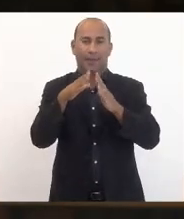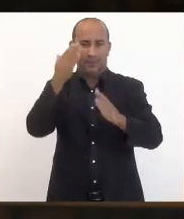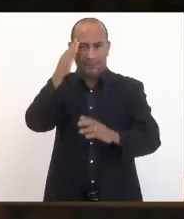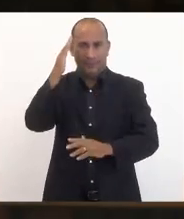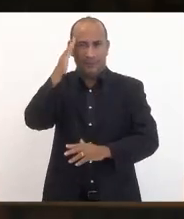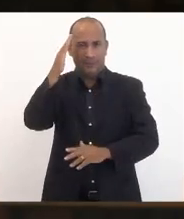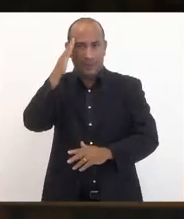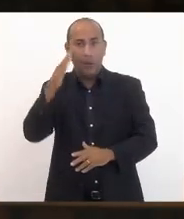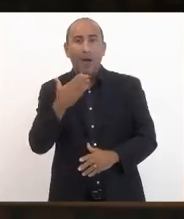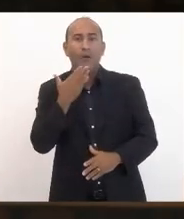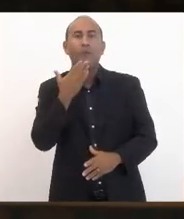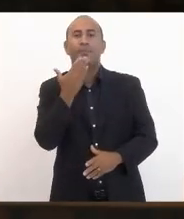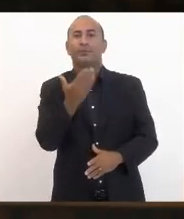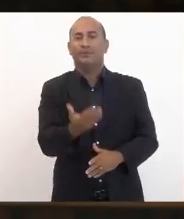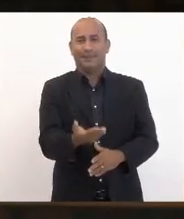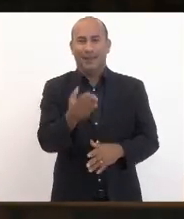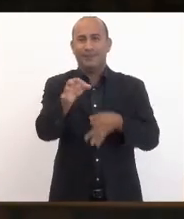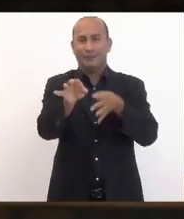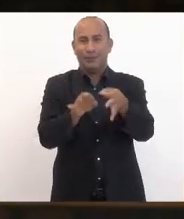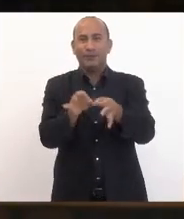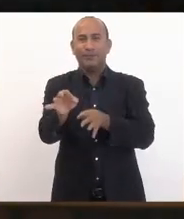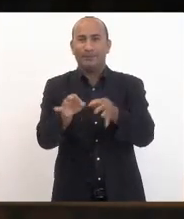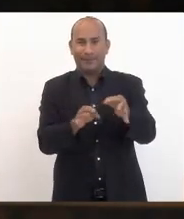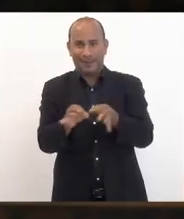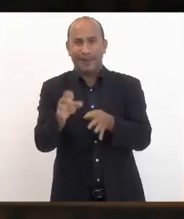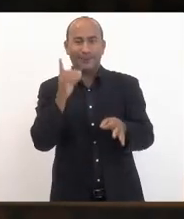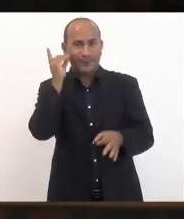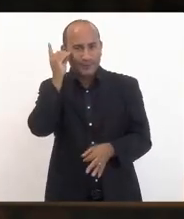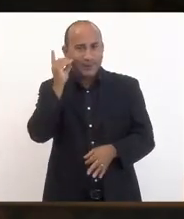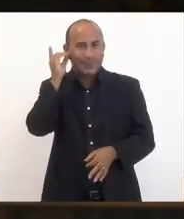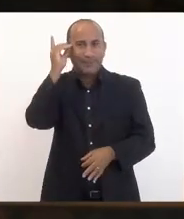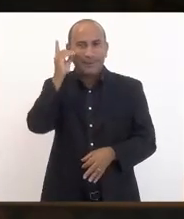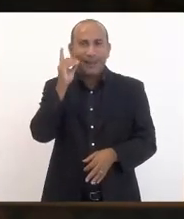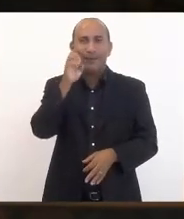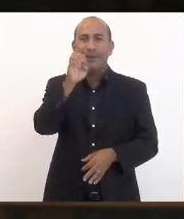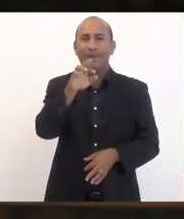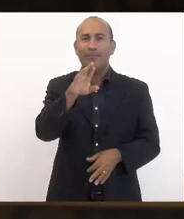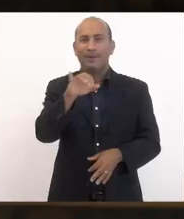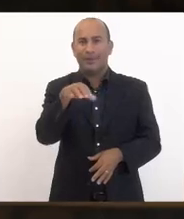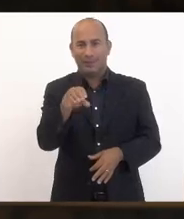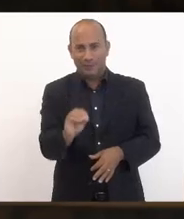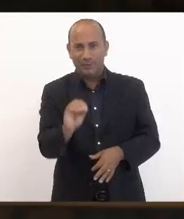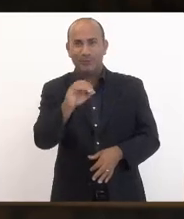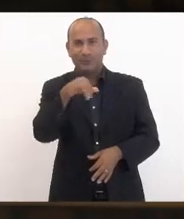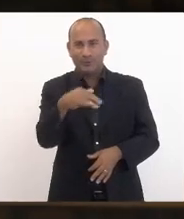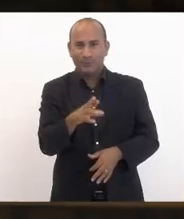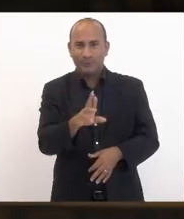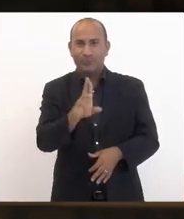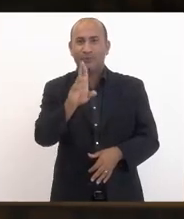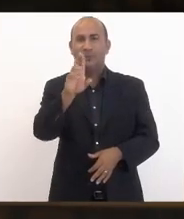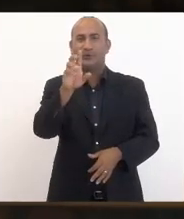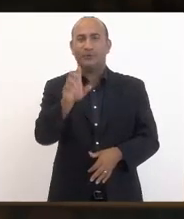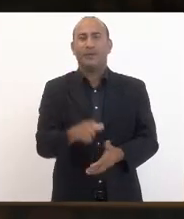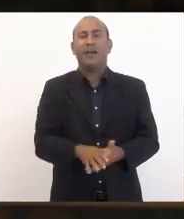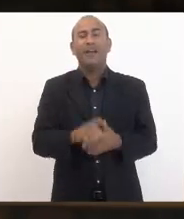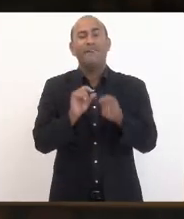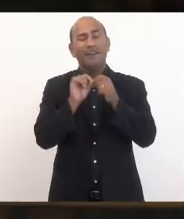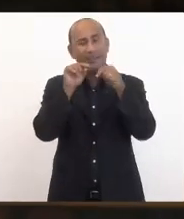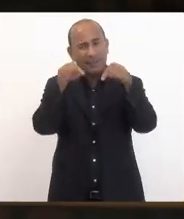a oportunidade do projeto do deputado Eurico Júnior e fez aqui